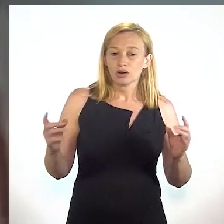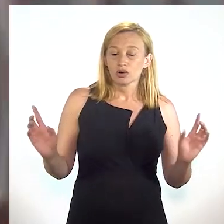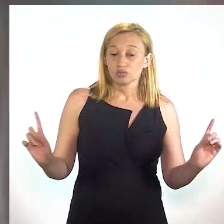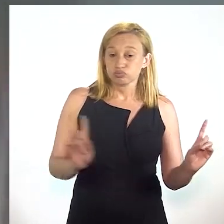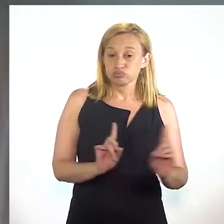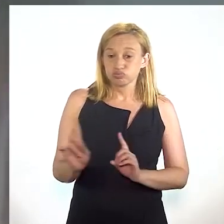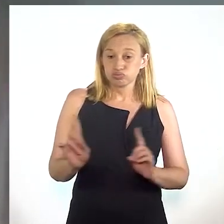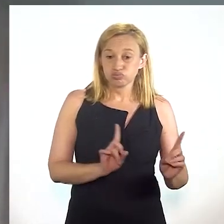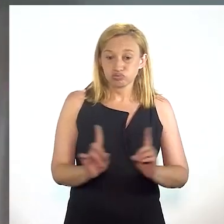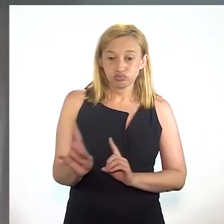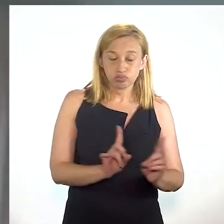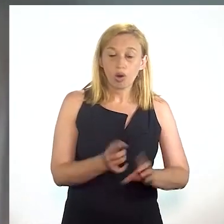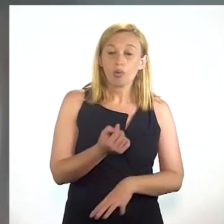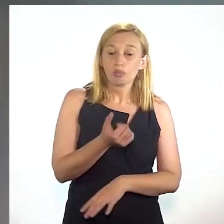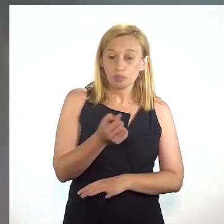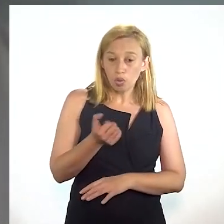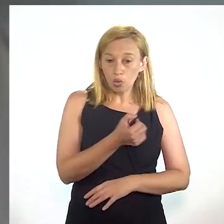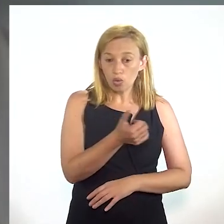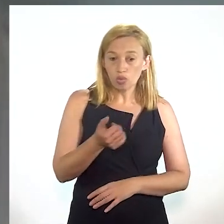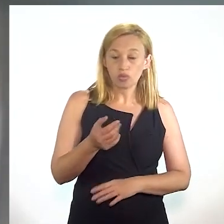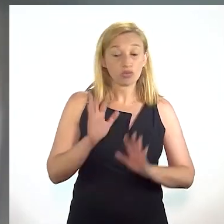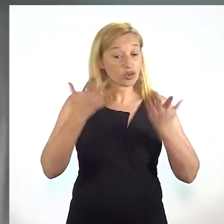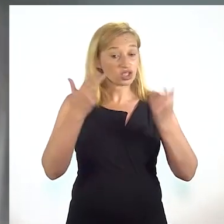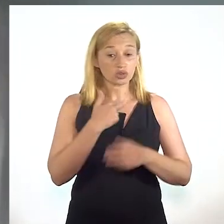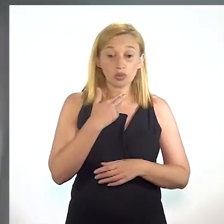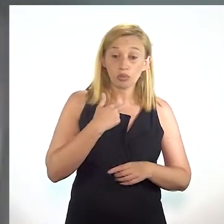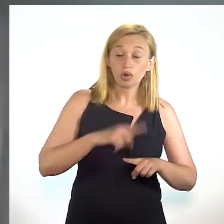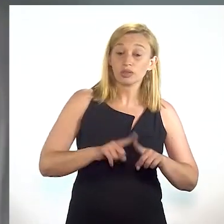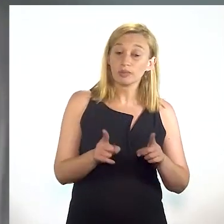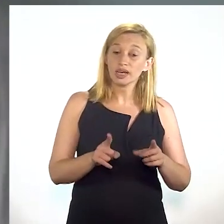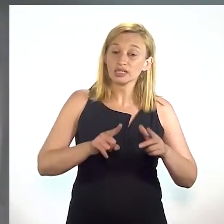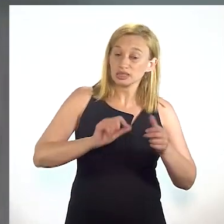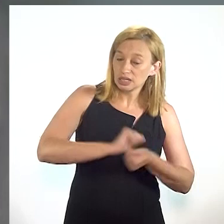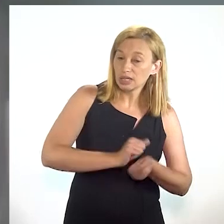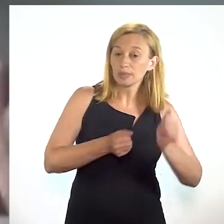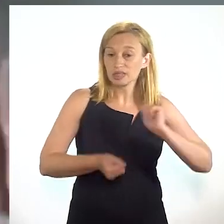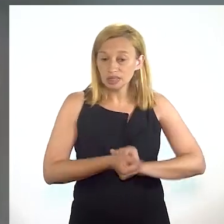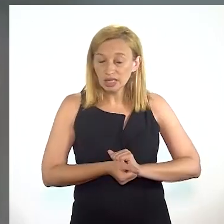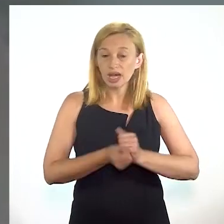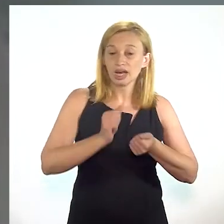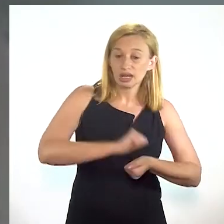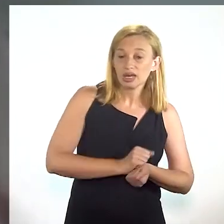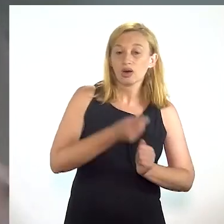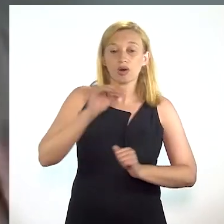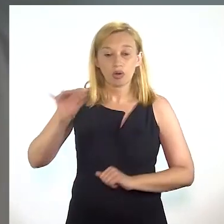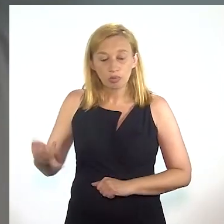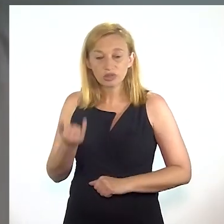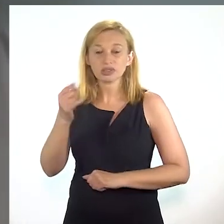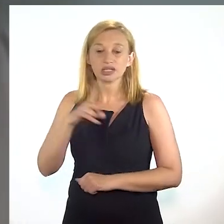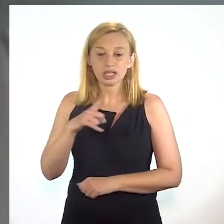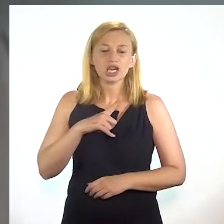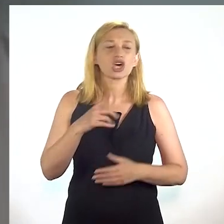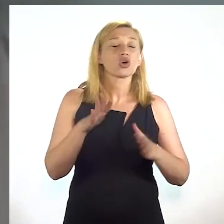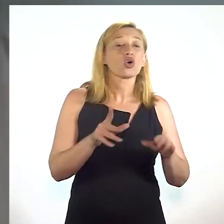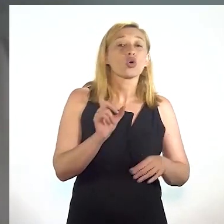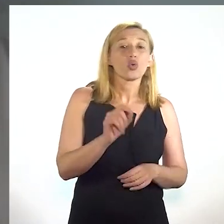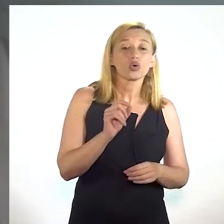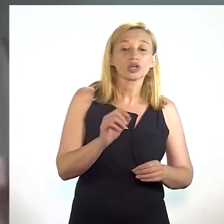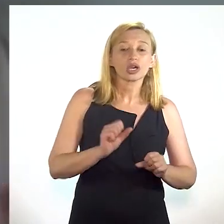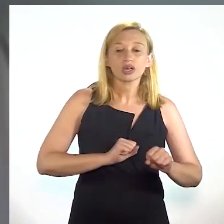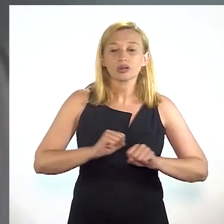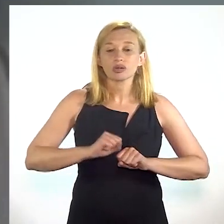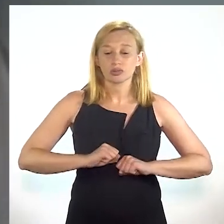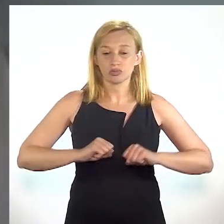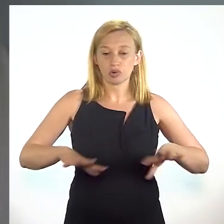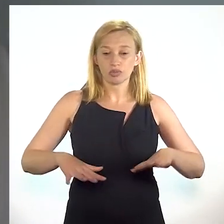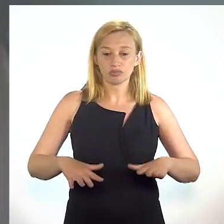circulação, ainda não é para fazer festa nem aglomeração, mas as coisas começam a se ajustar e aparecer essas oportunidades.